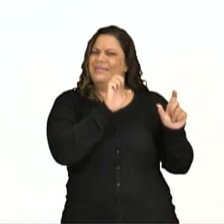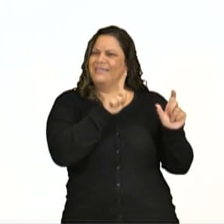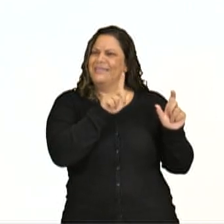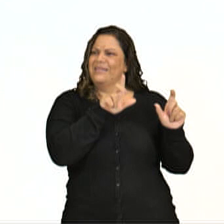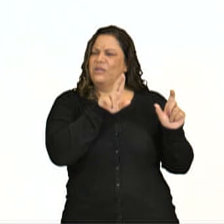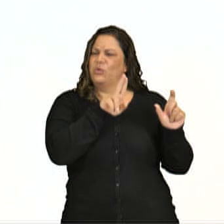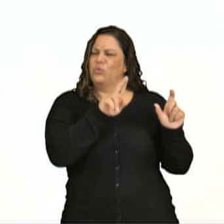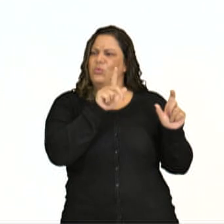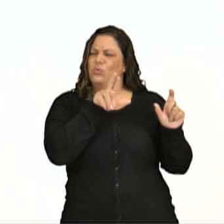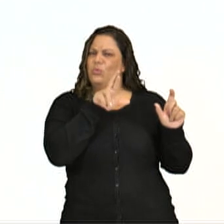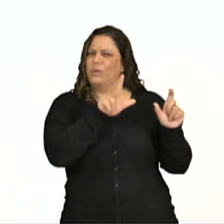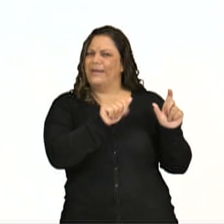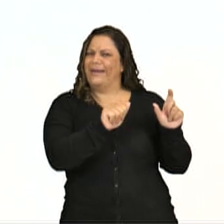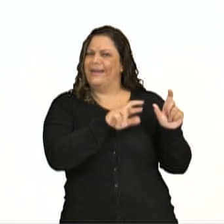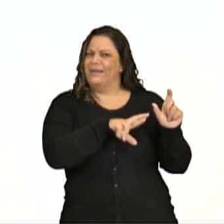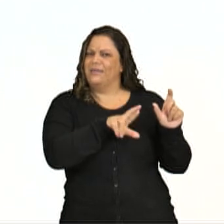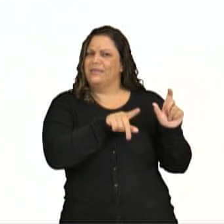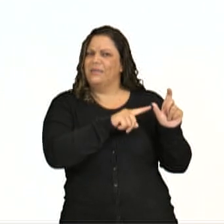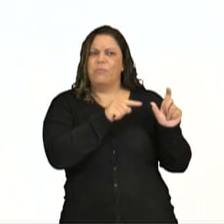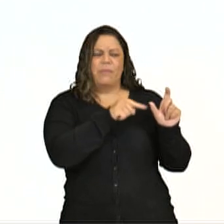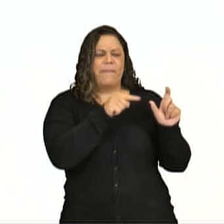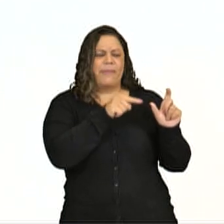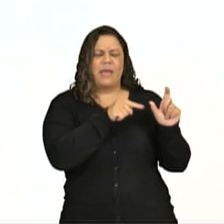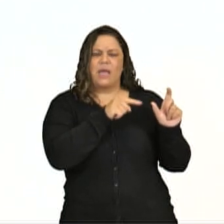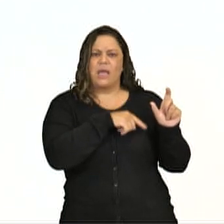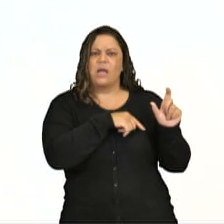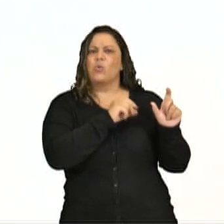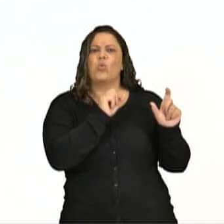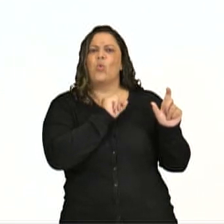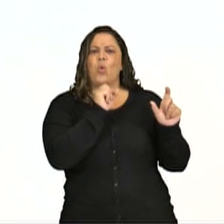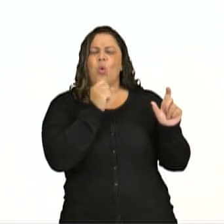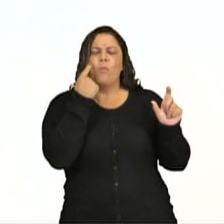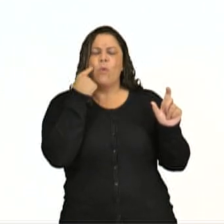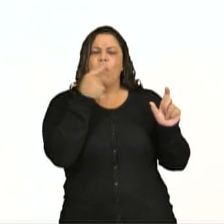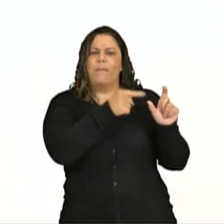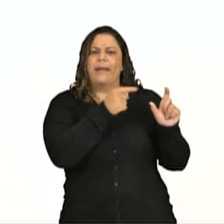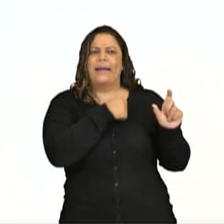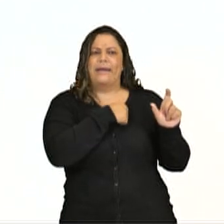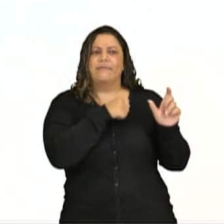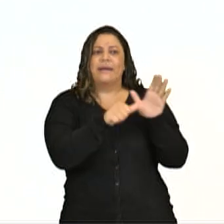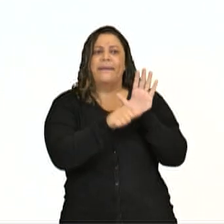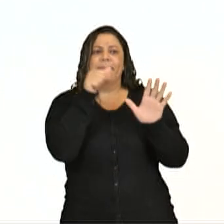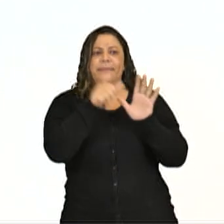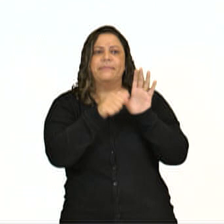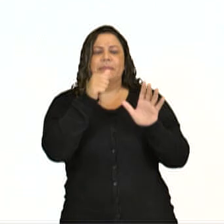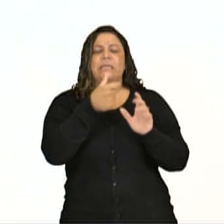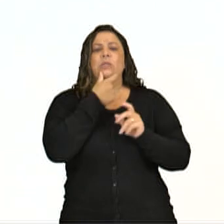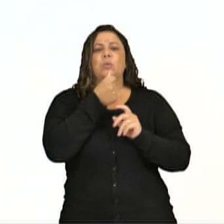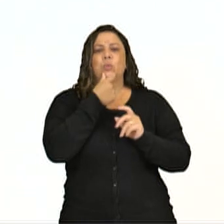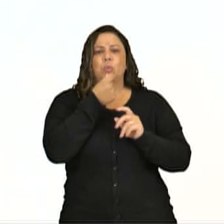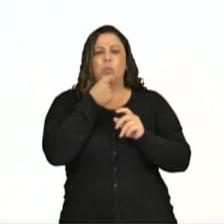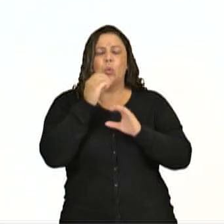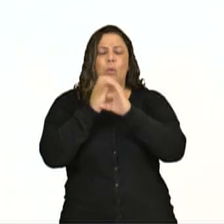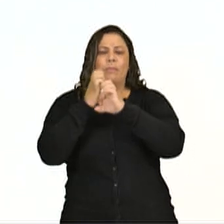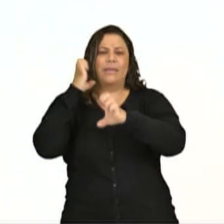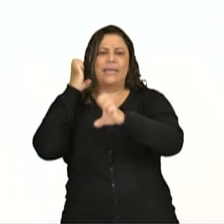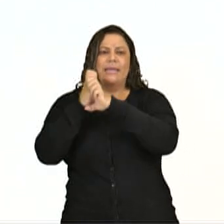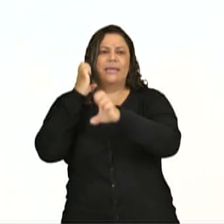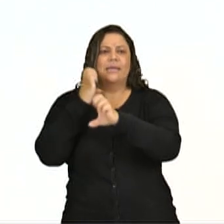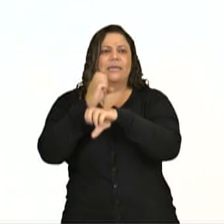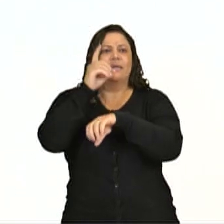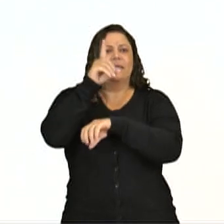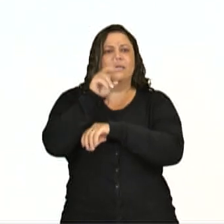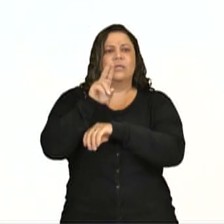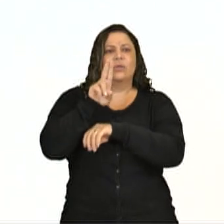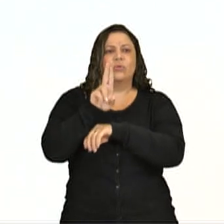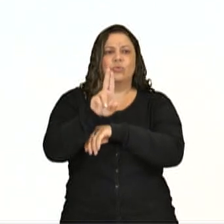tecnologia de telefonia, ela foi usada pela primeira vez pelos engenheiros Douglas H. Rink e W.